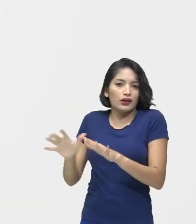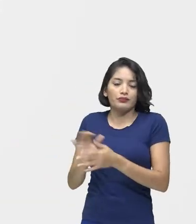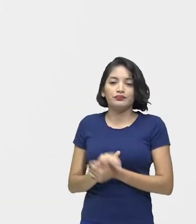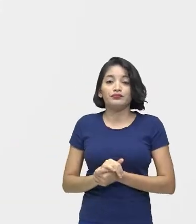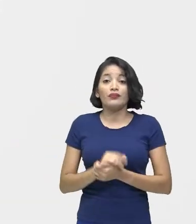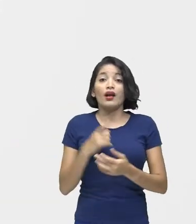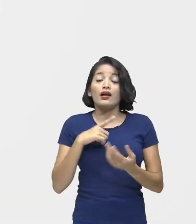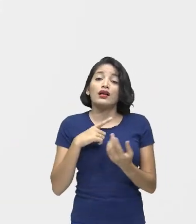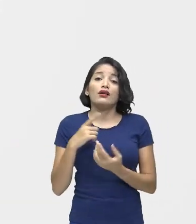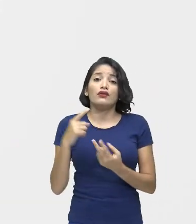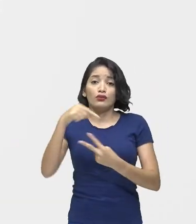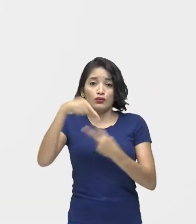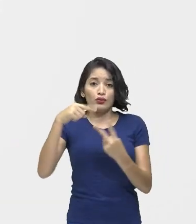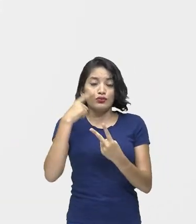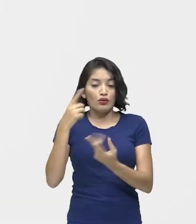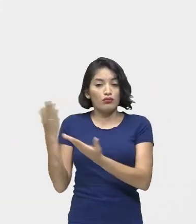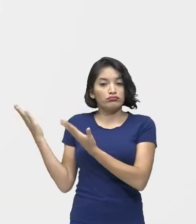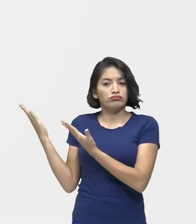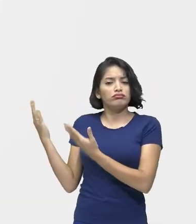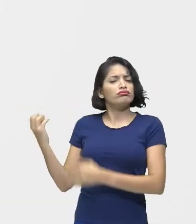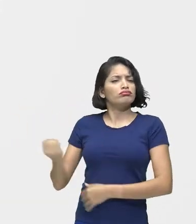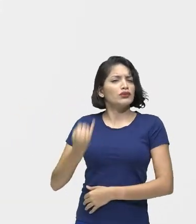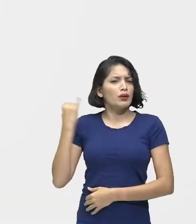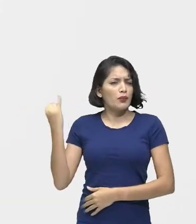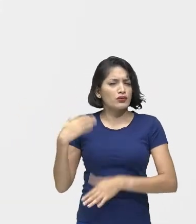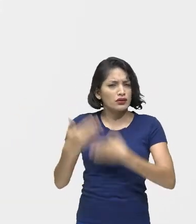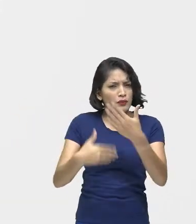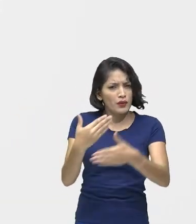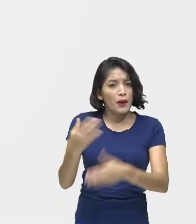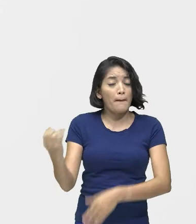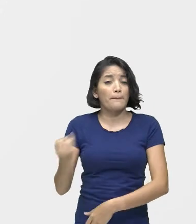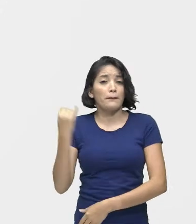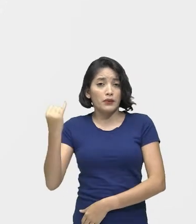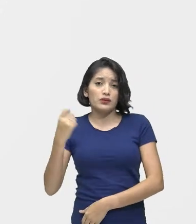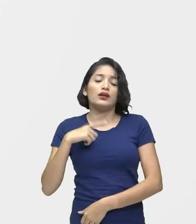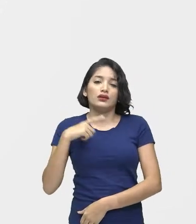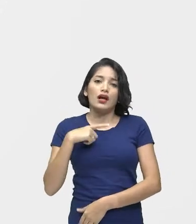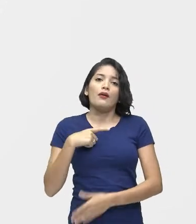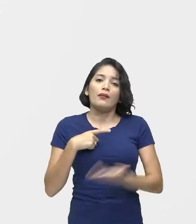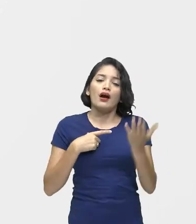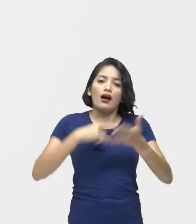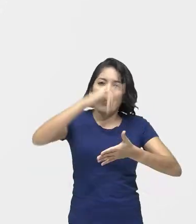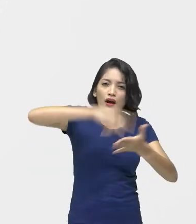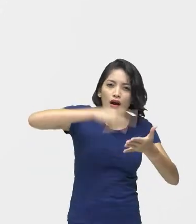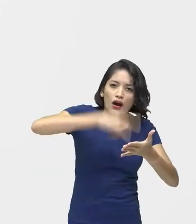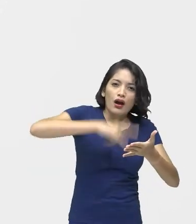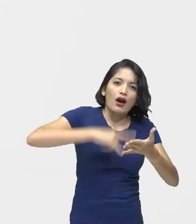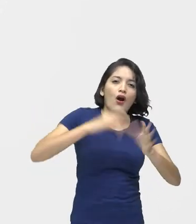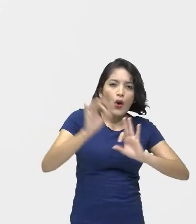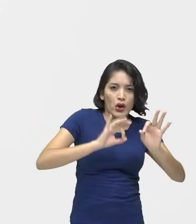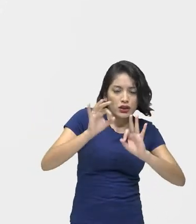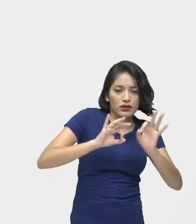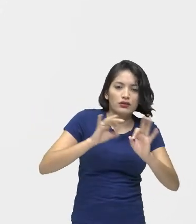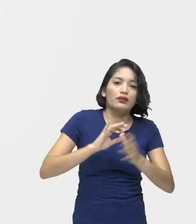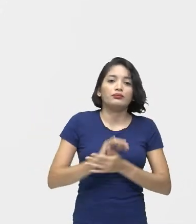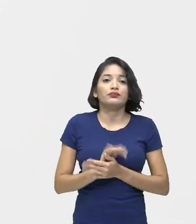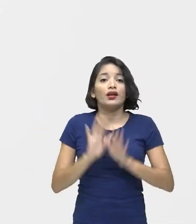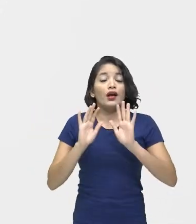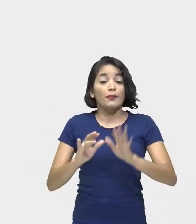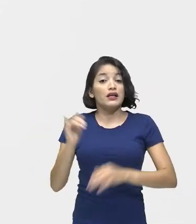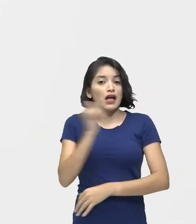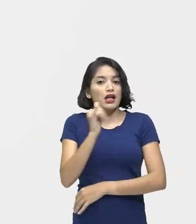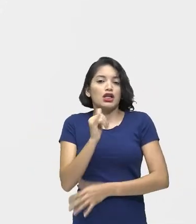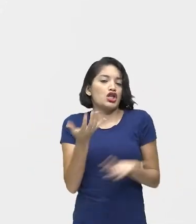para esse processo, Thomas Jefferson e John Adams, que vai ser fundamental para a constituição desse documento. Obviamente, a Inglaterra